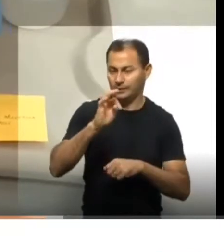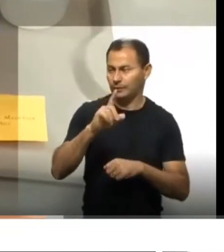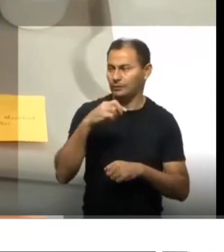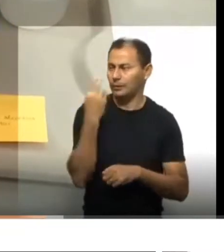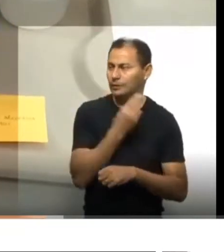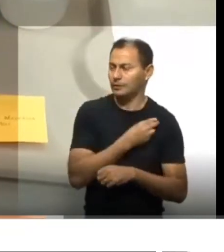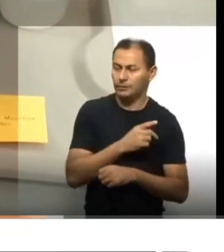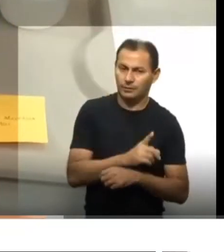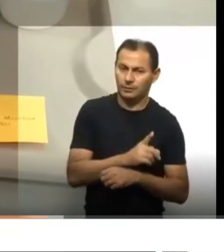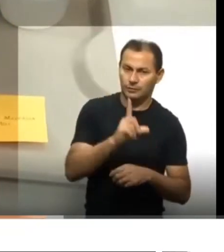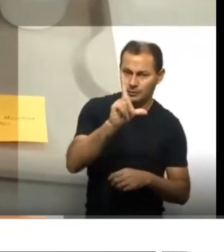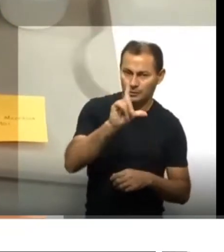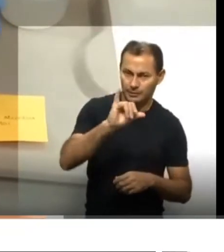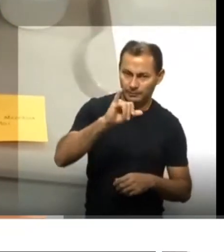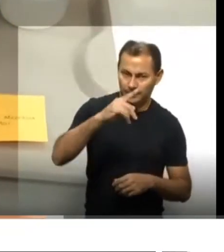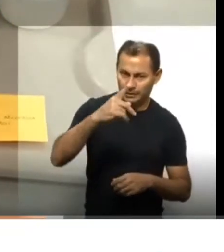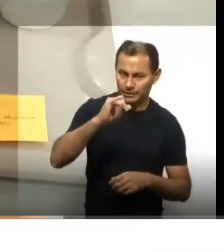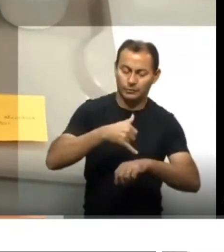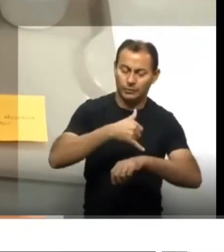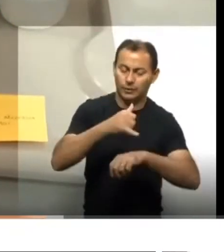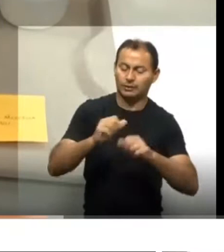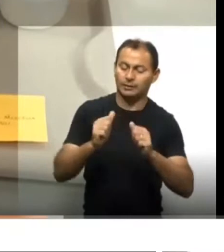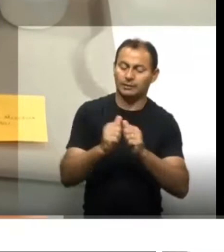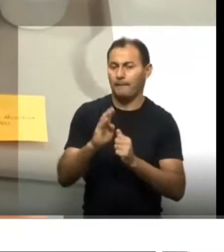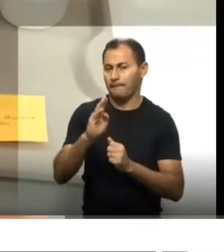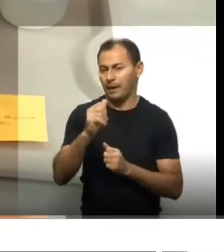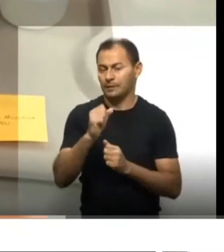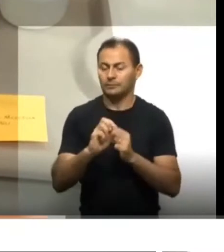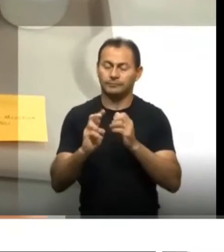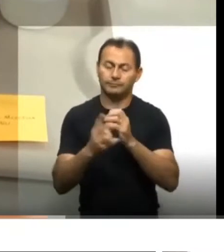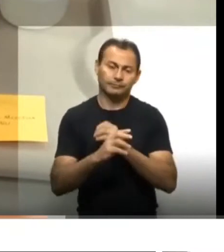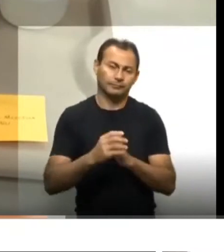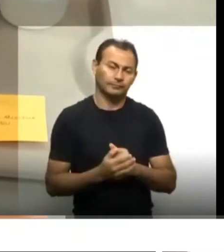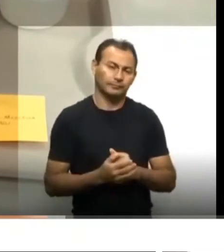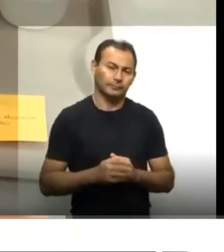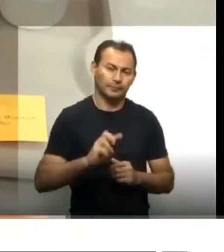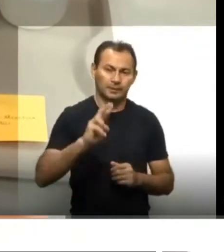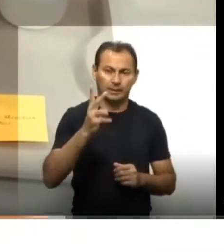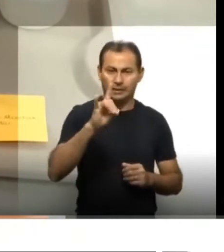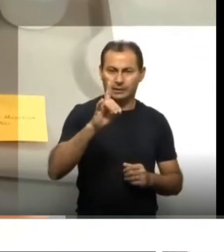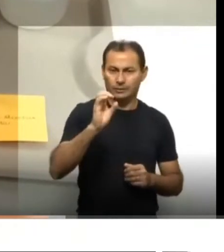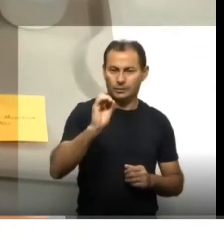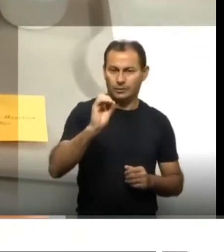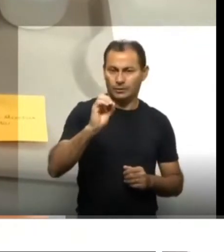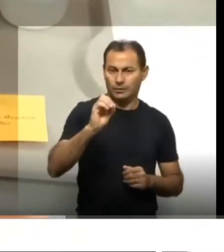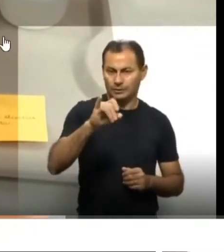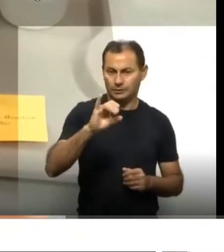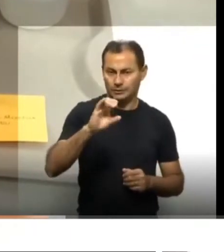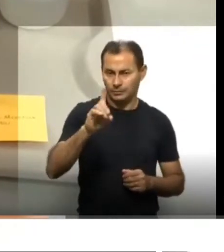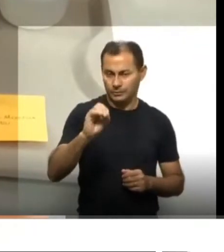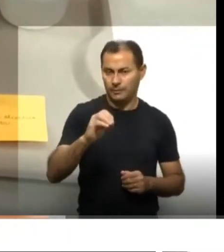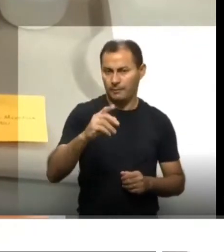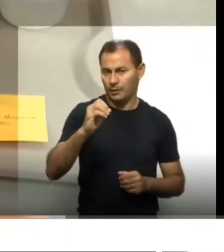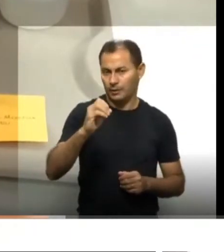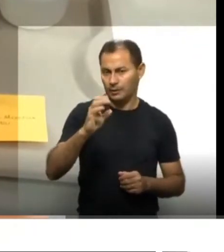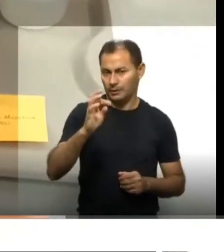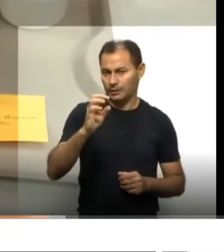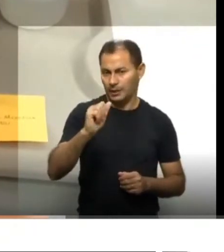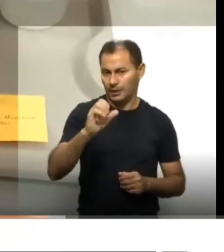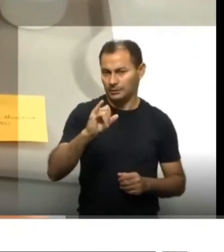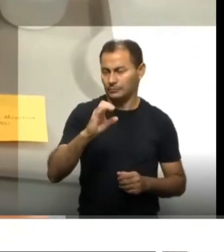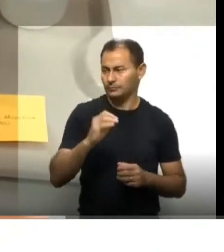Peguei meus 2 ml da solução alcoólica e agora eu vou colocar junto com o óleo, né? Pronto, aí eu tenho a